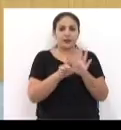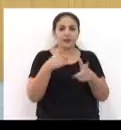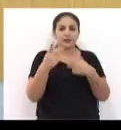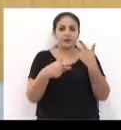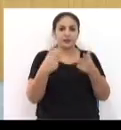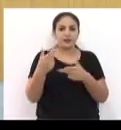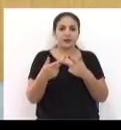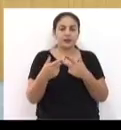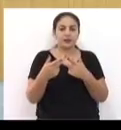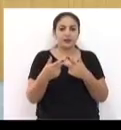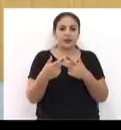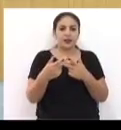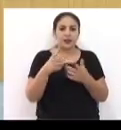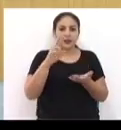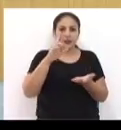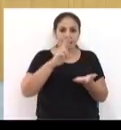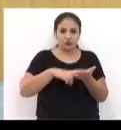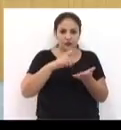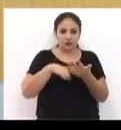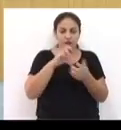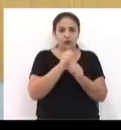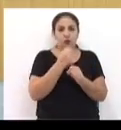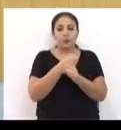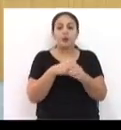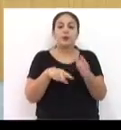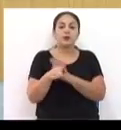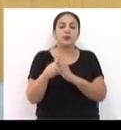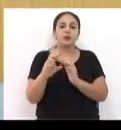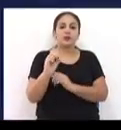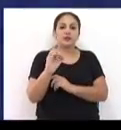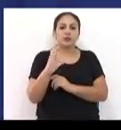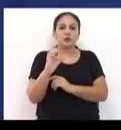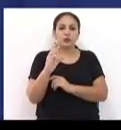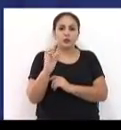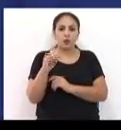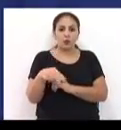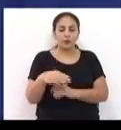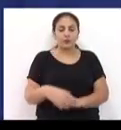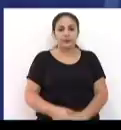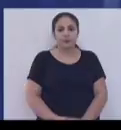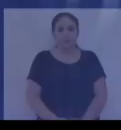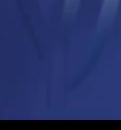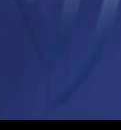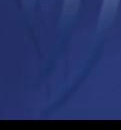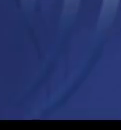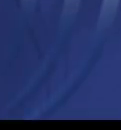da regularização de obras é questionada pelo Sinduscom.